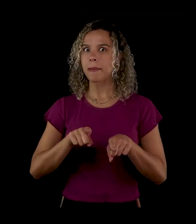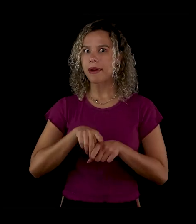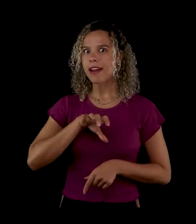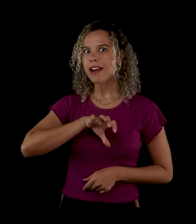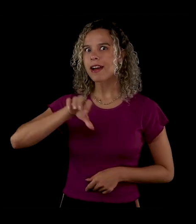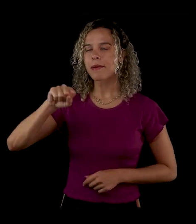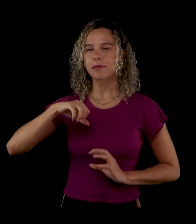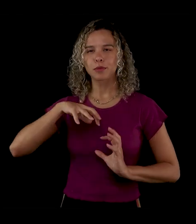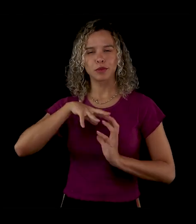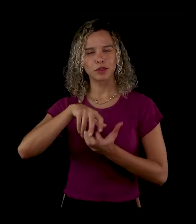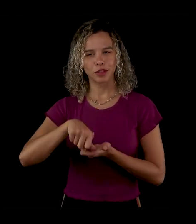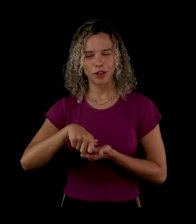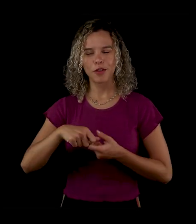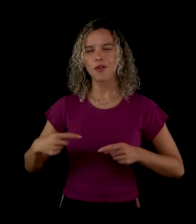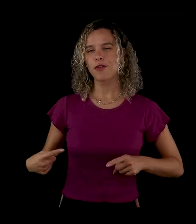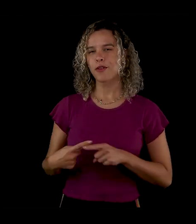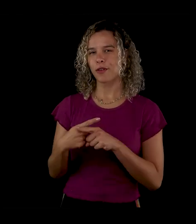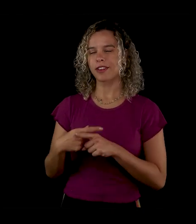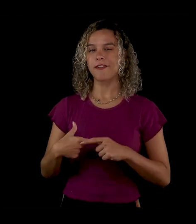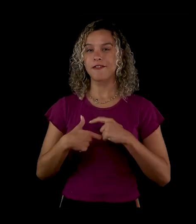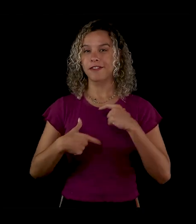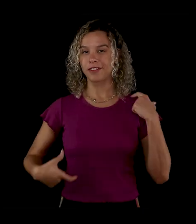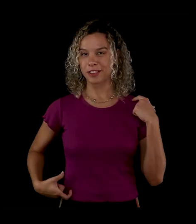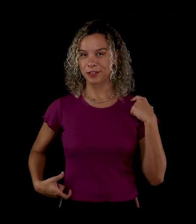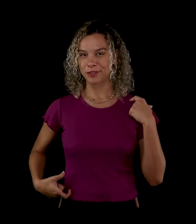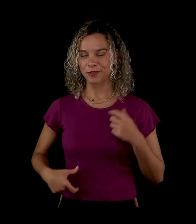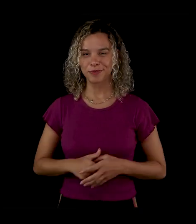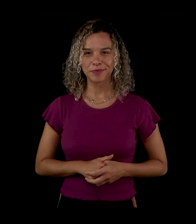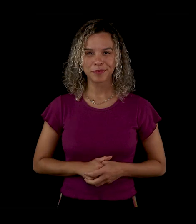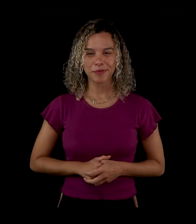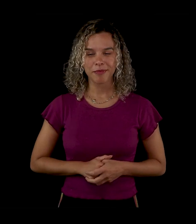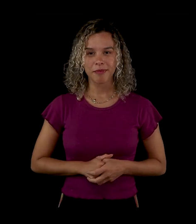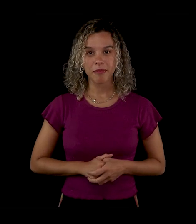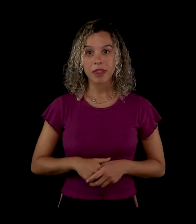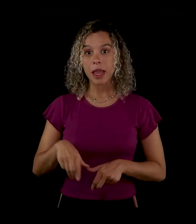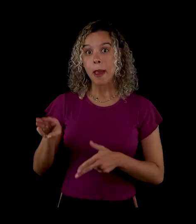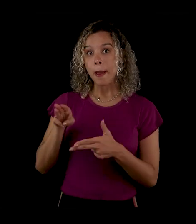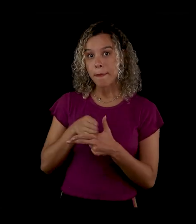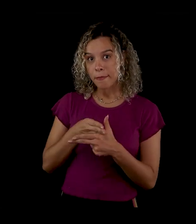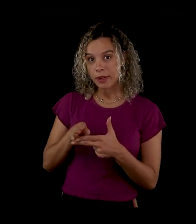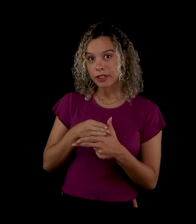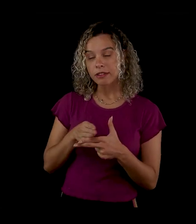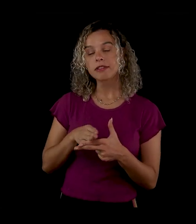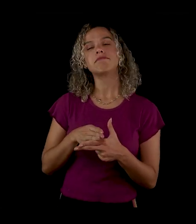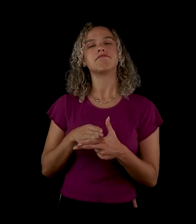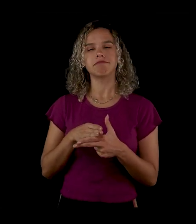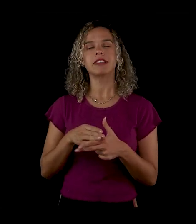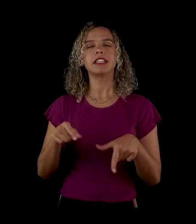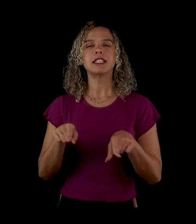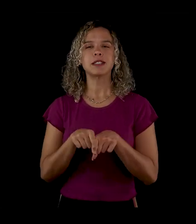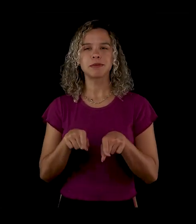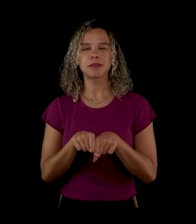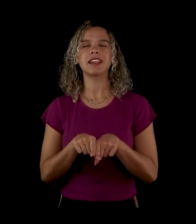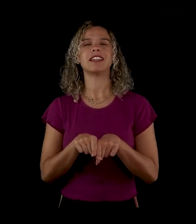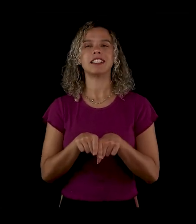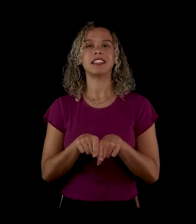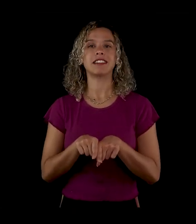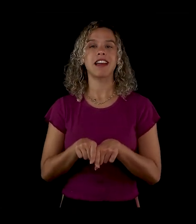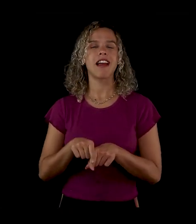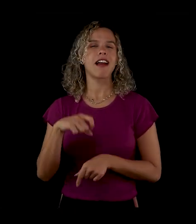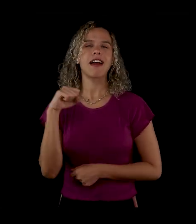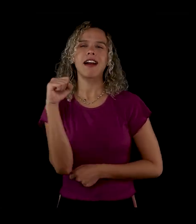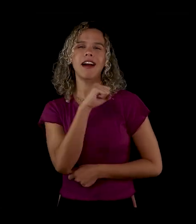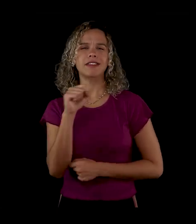mundial frente ao Vasco. E o Maracanã também foi palco de